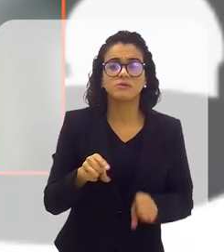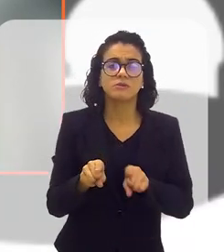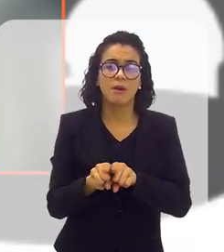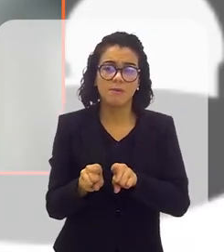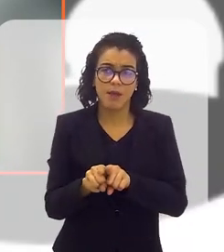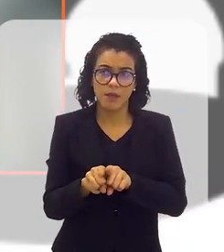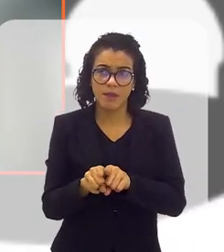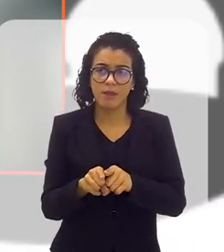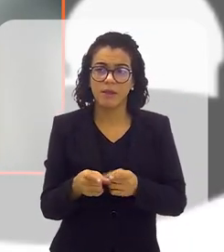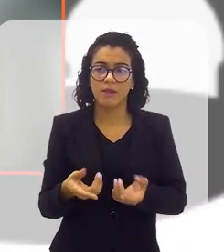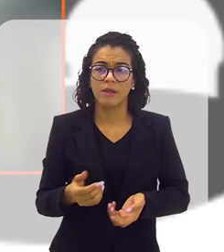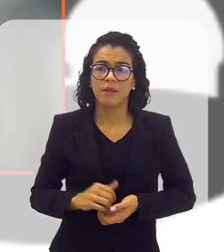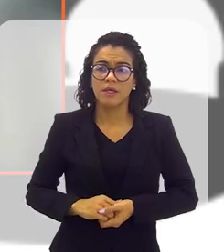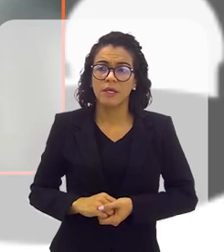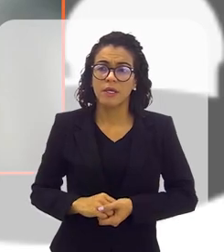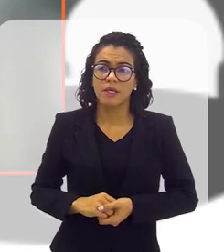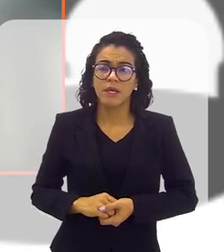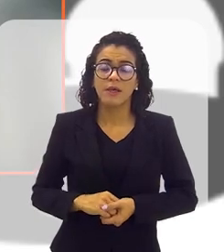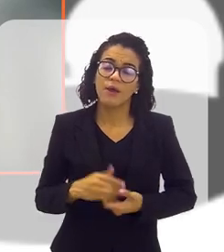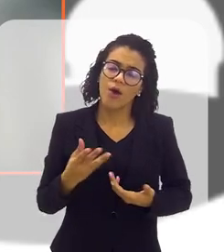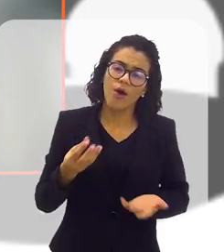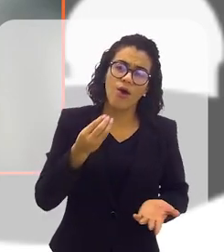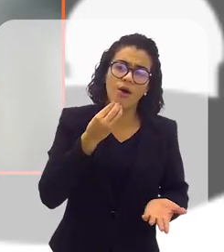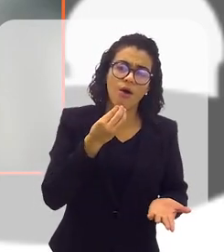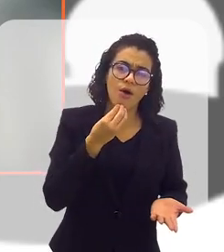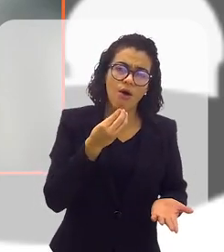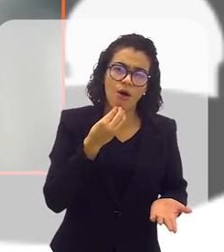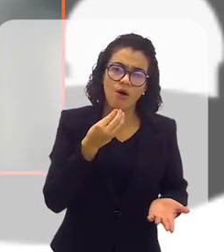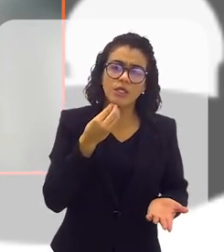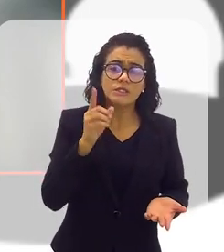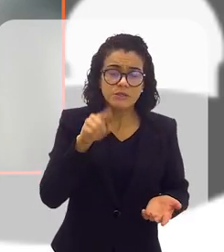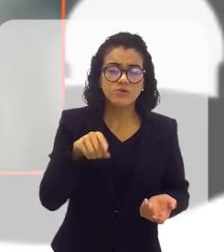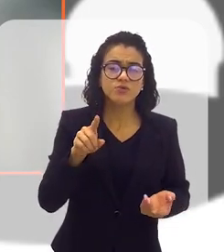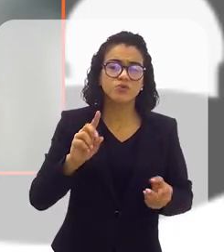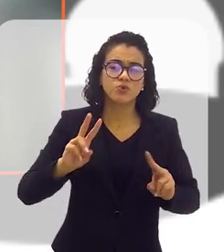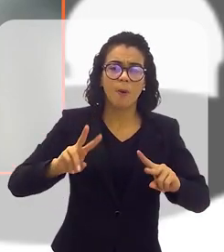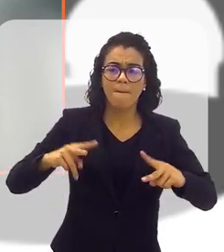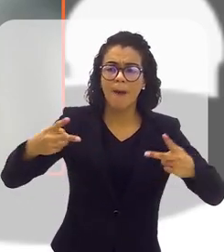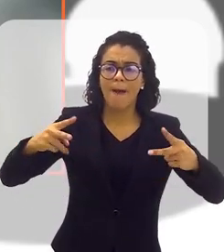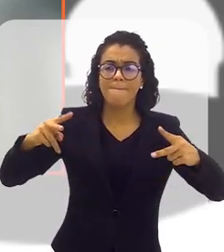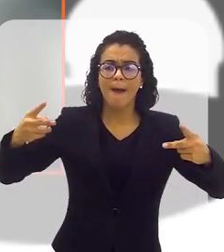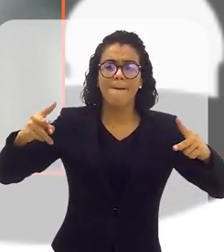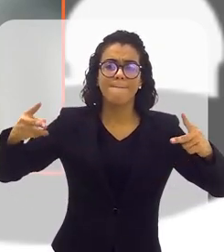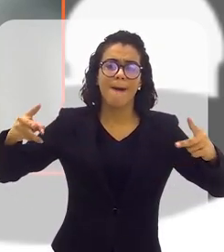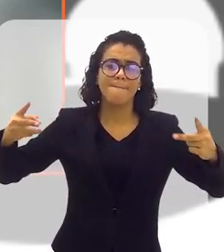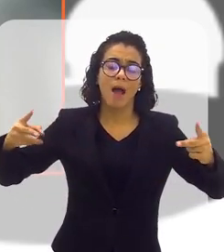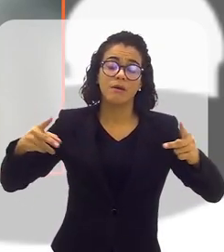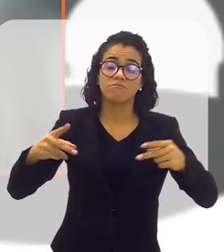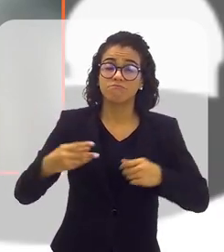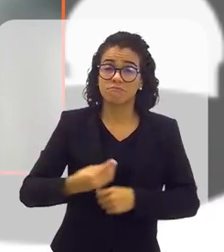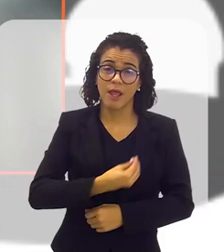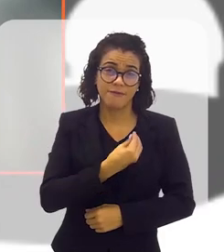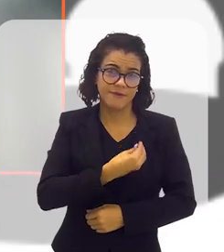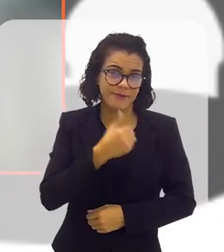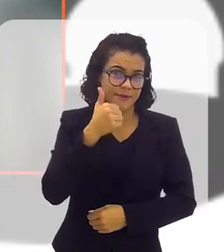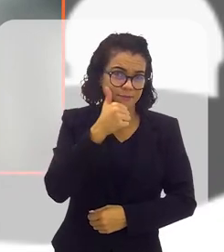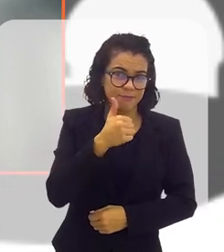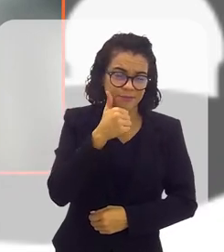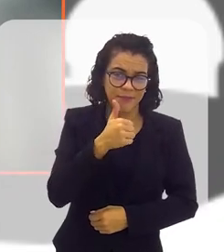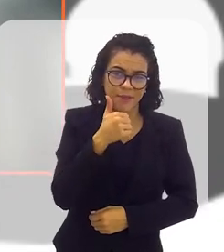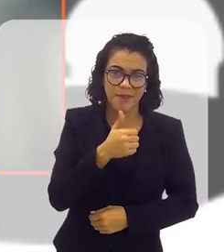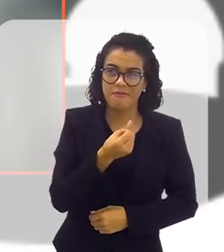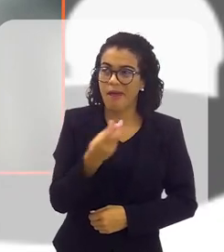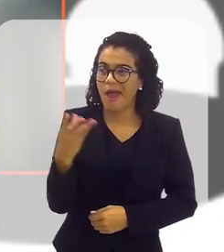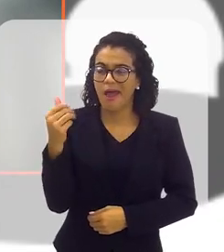questão espiritual também é muito importante. E isso, claro, reverbera positivamente na vida dela, né?